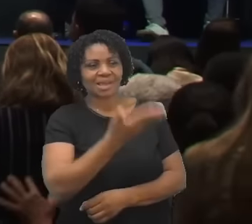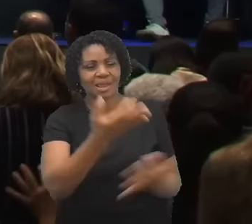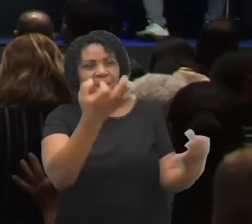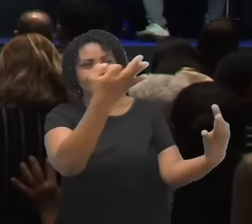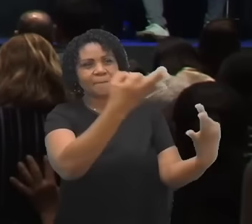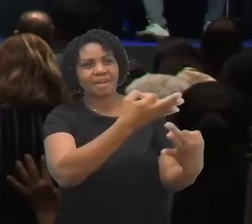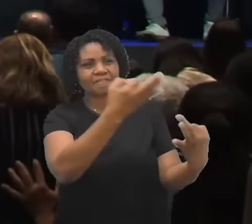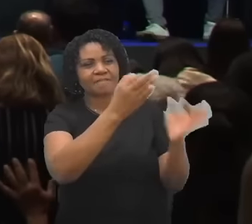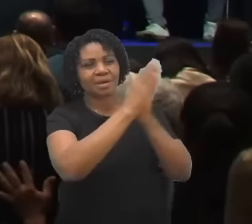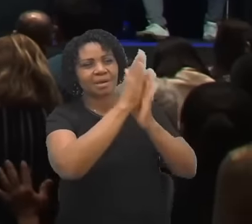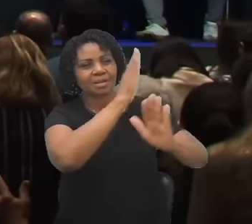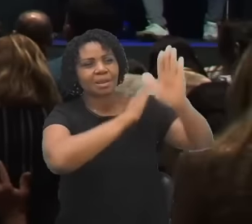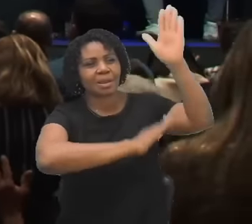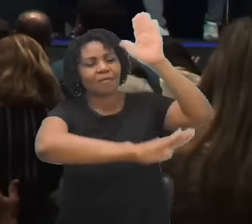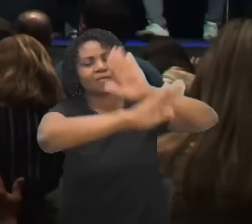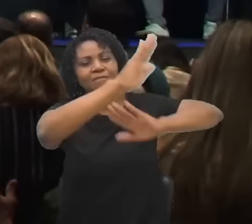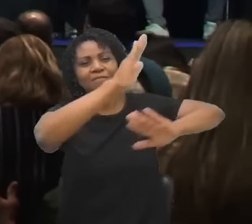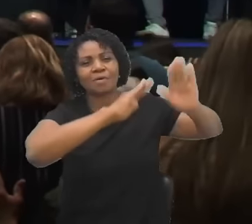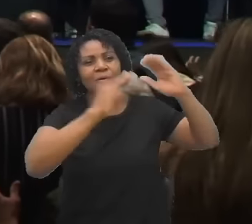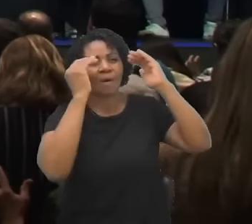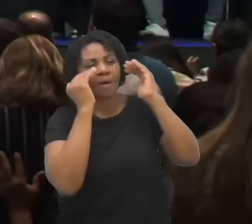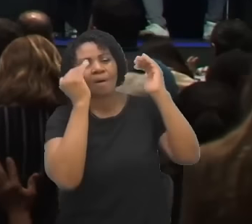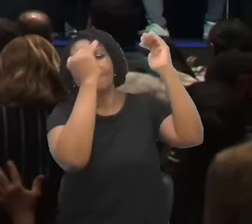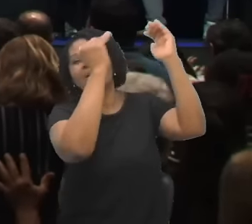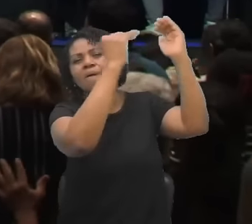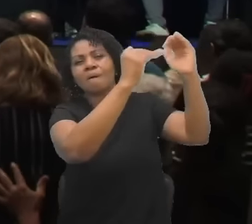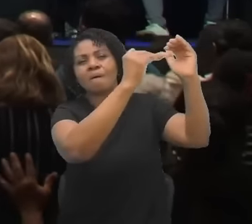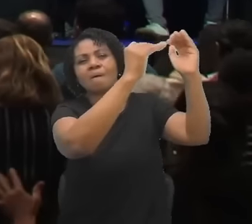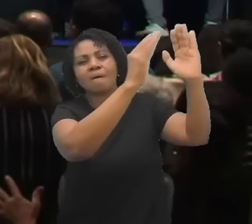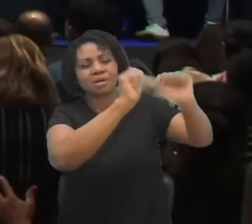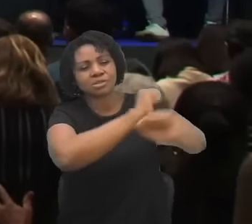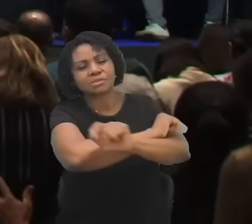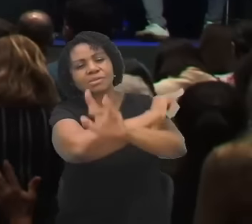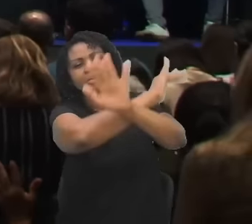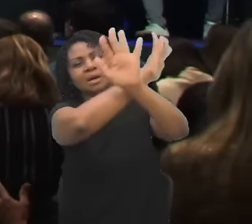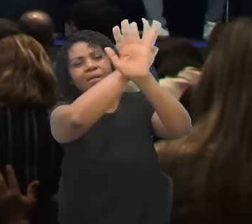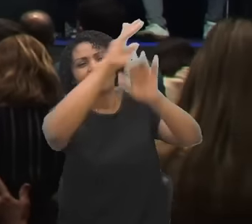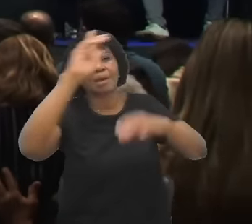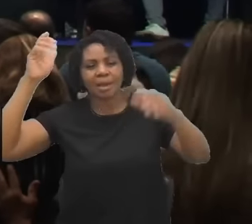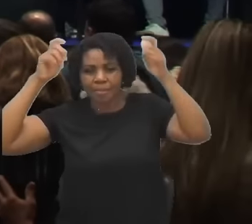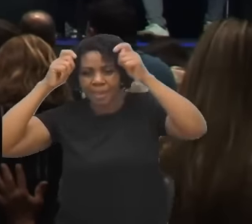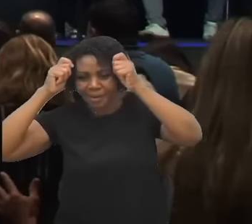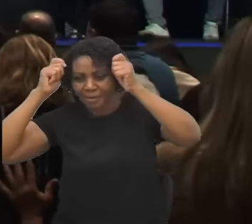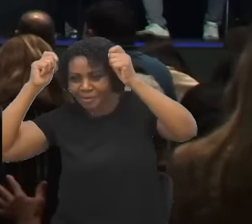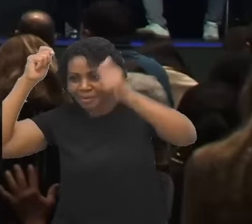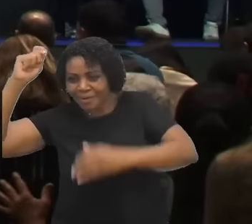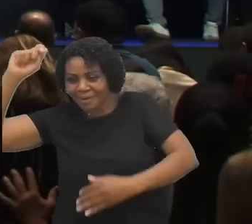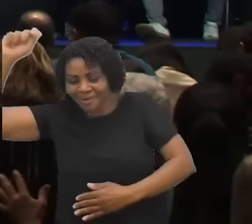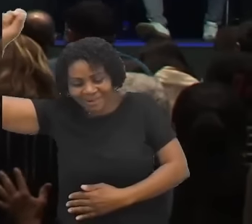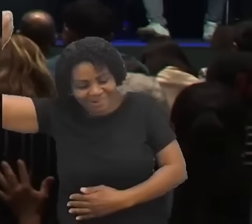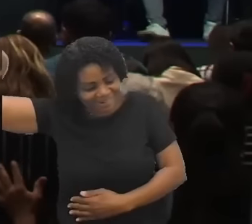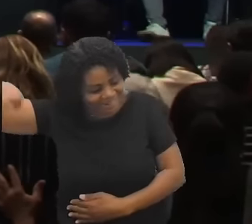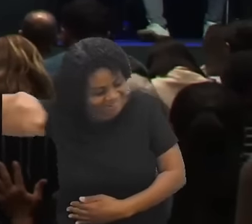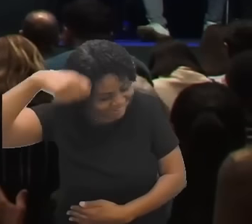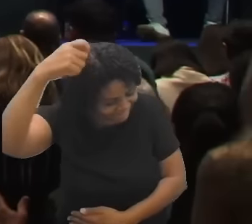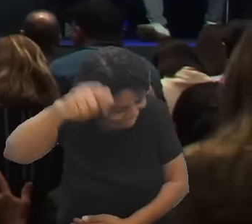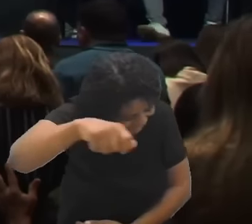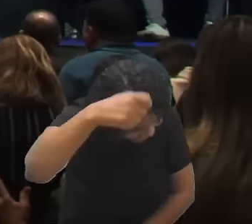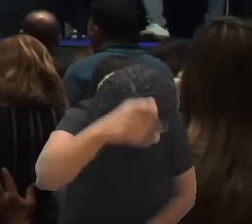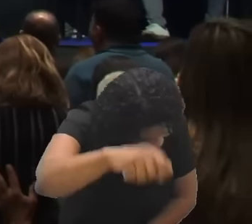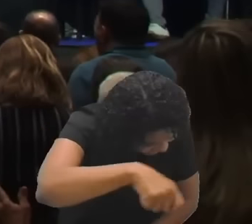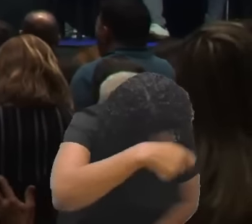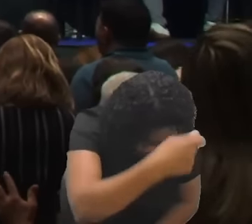digno de todo louvor, de toda honra, de toda glória, lança agora a tua coroa e diga: